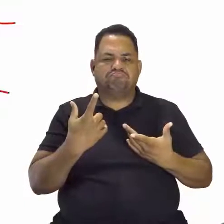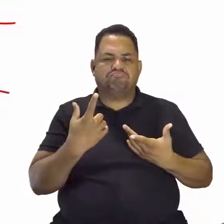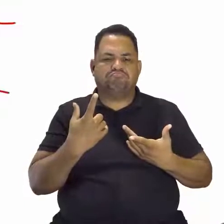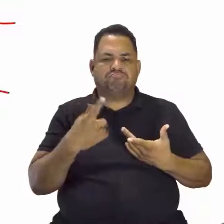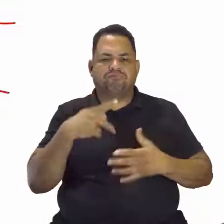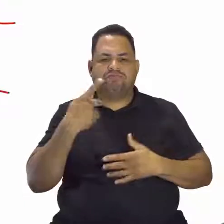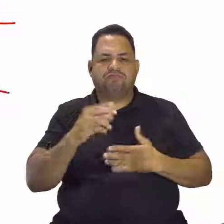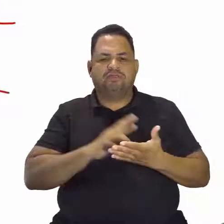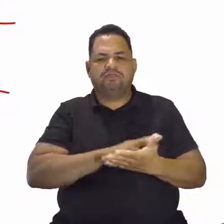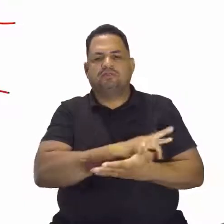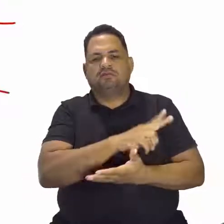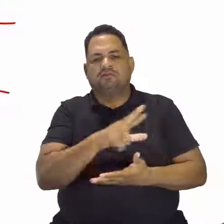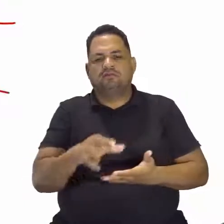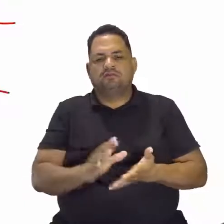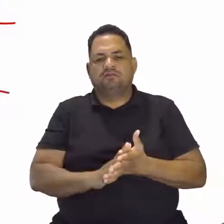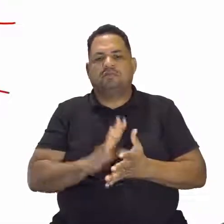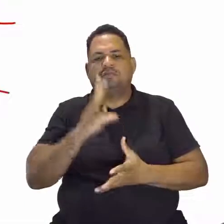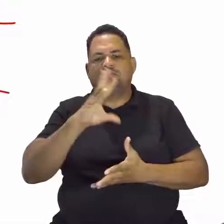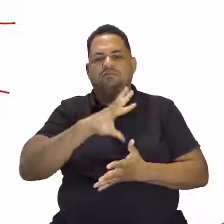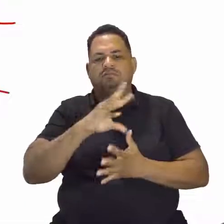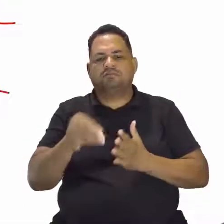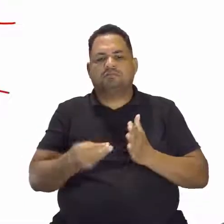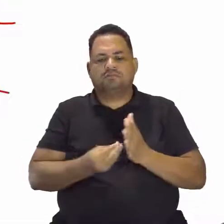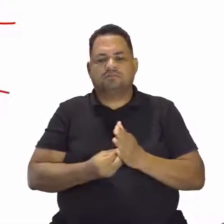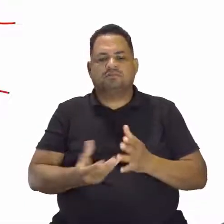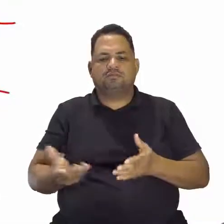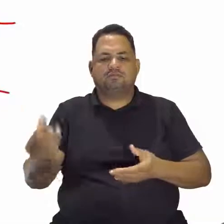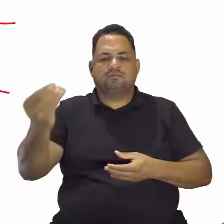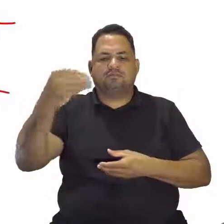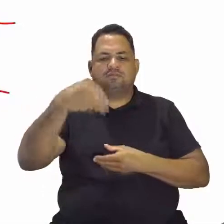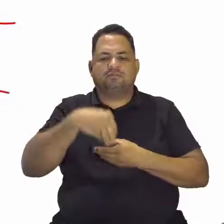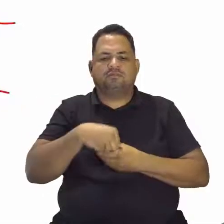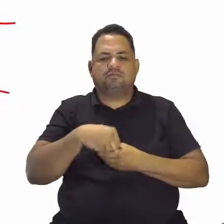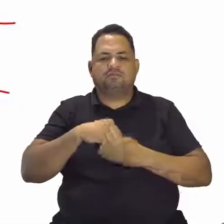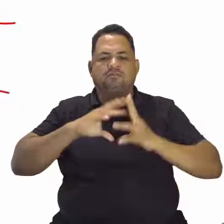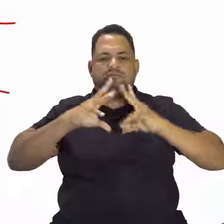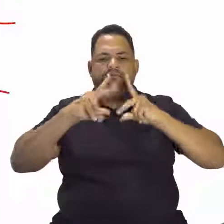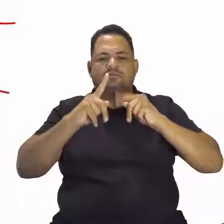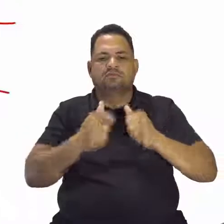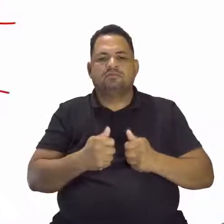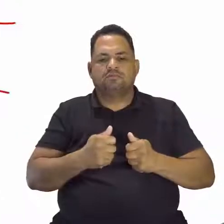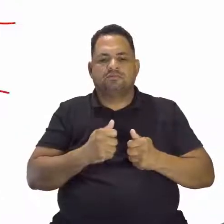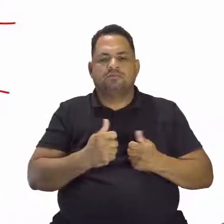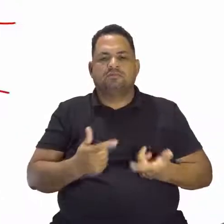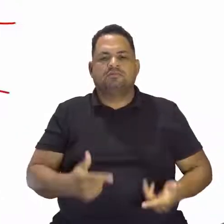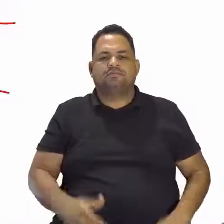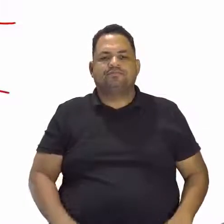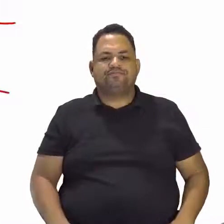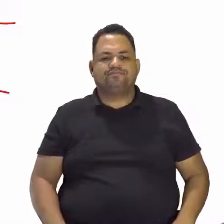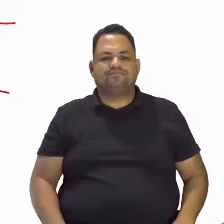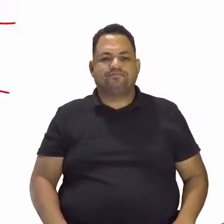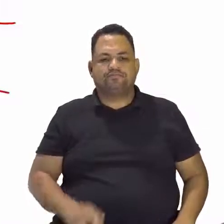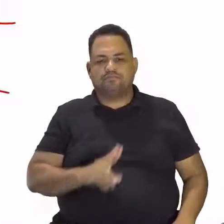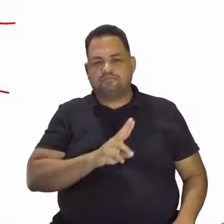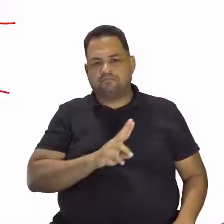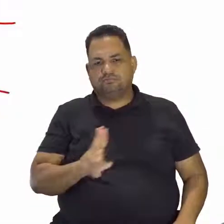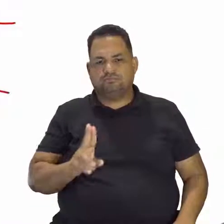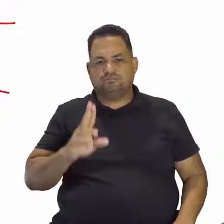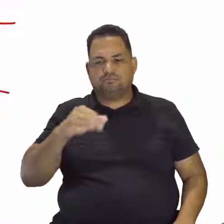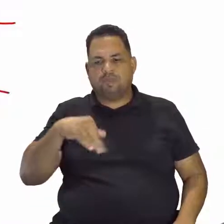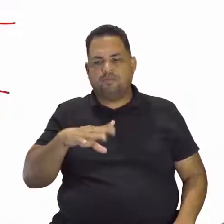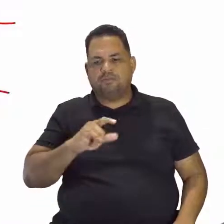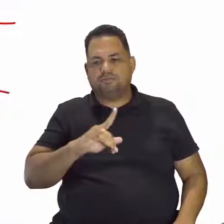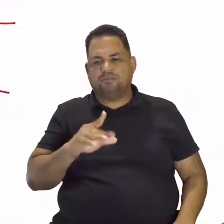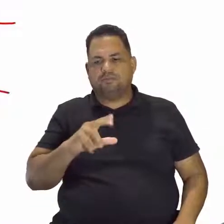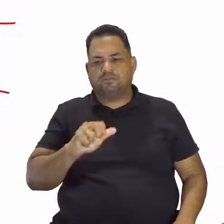fala de várias Amazônias que compõem esse todo, né? Essa totalidade chamada